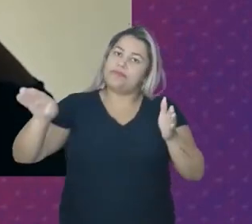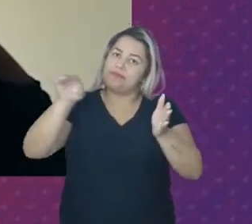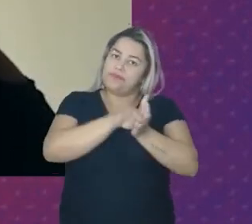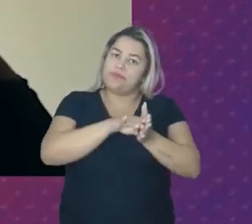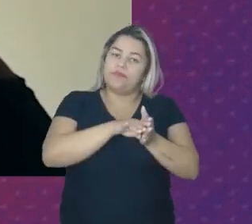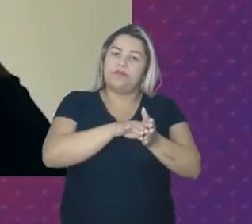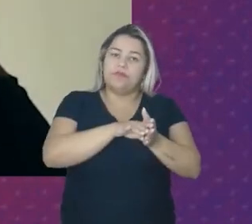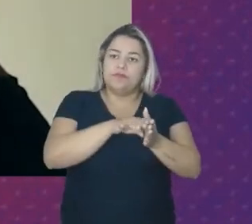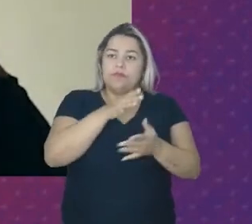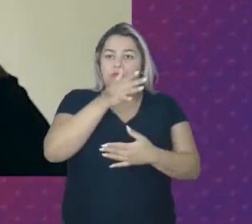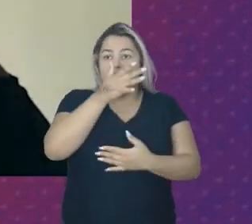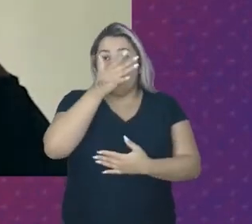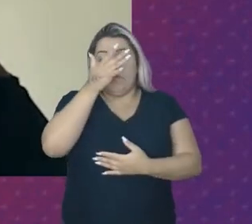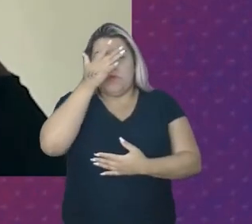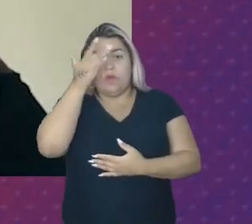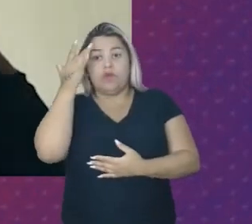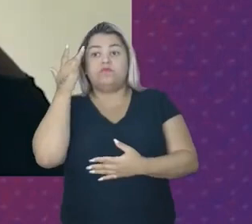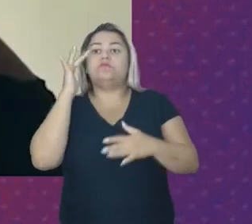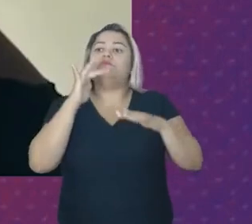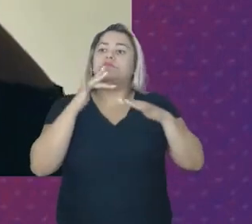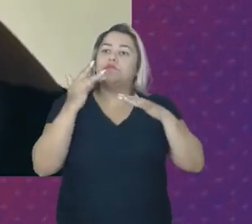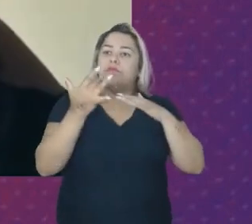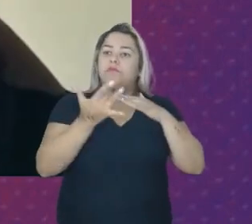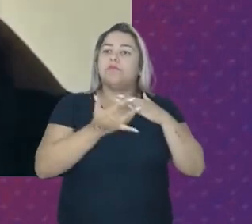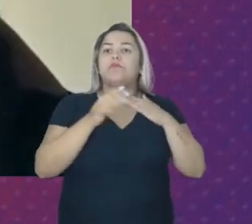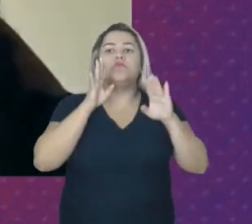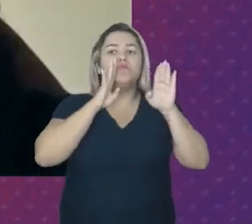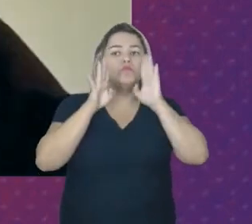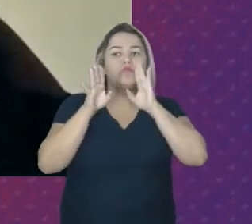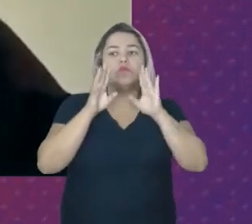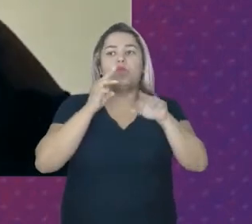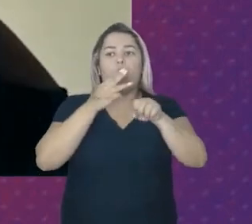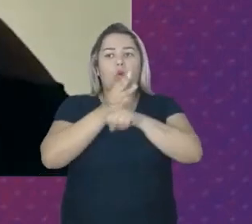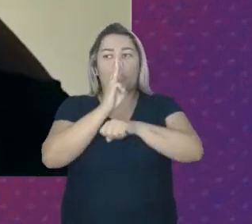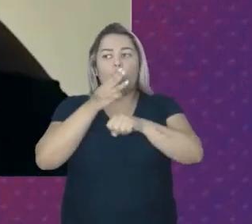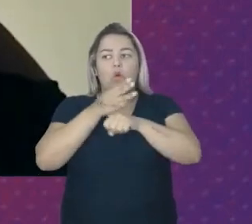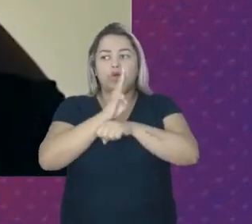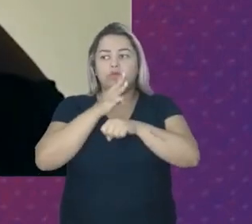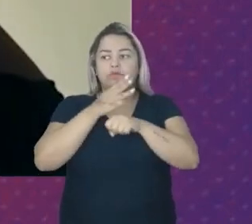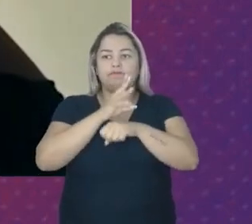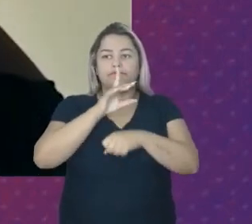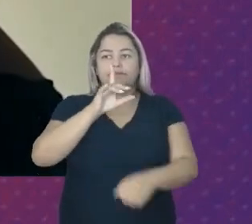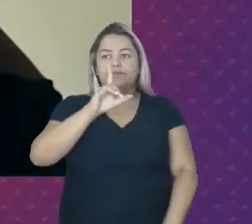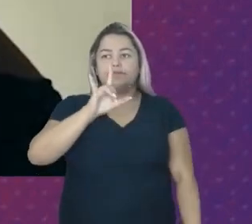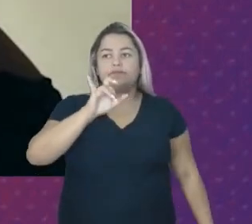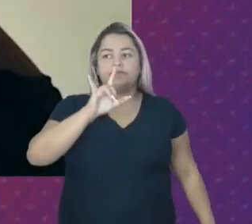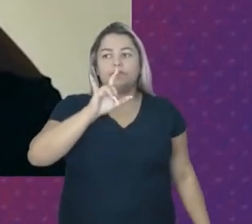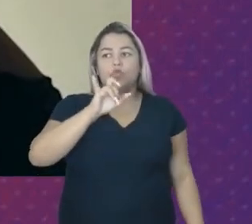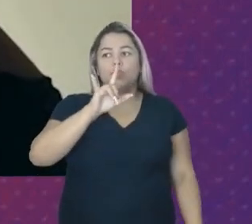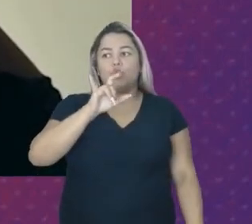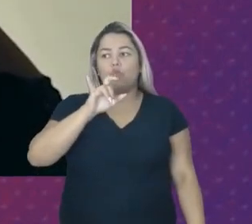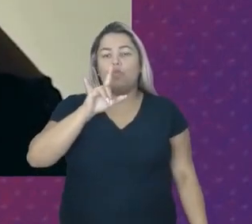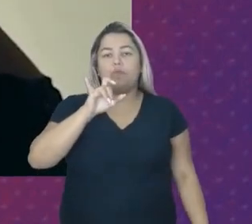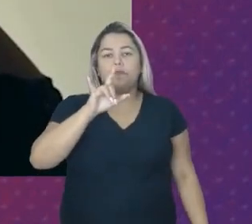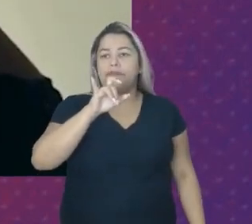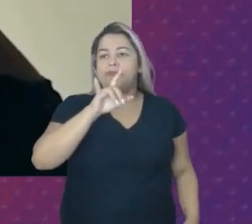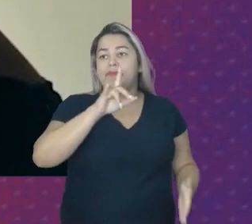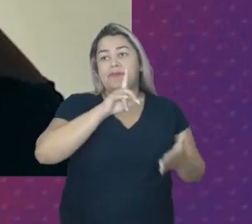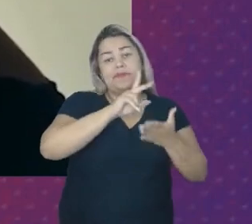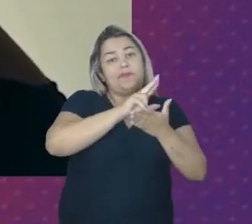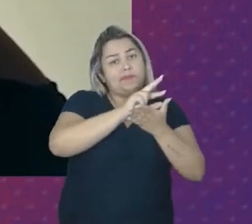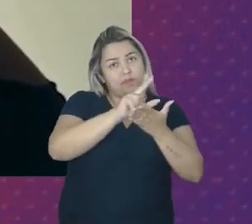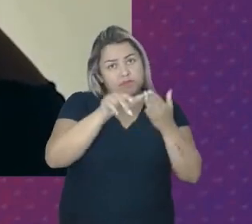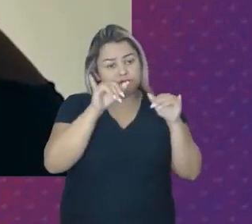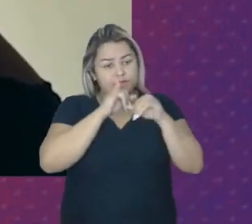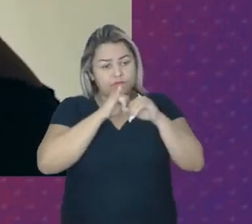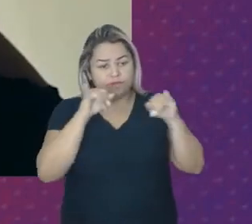o público uma postagem no seu Facebook, uma postagem no seu WhatsApp, um card com várias informações